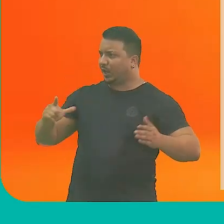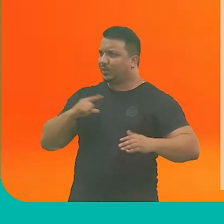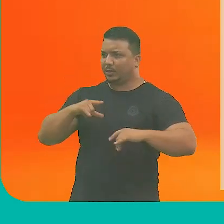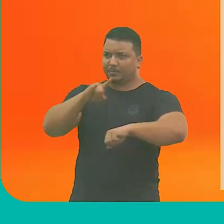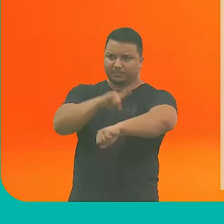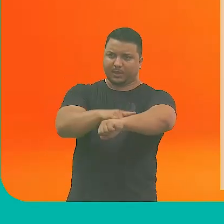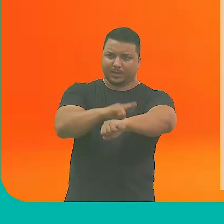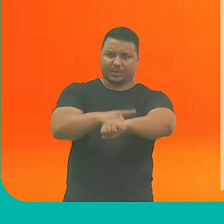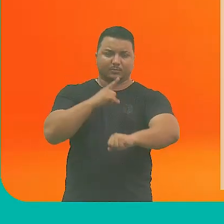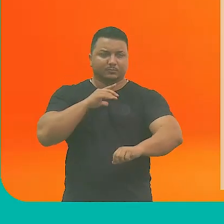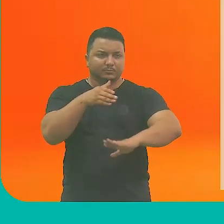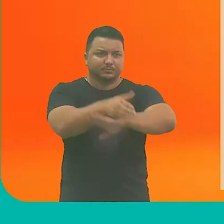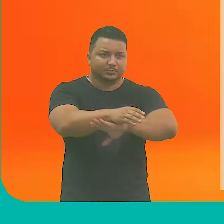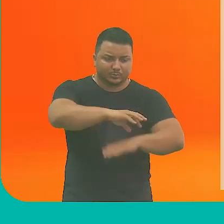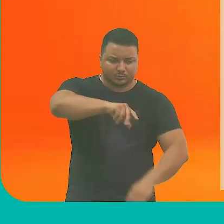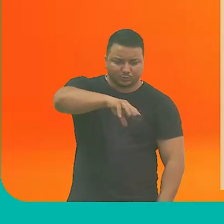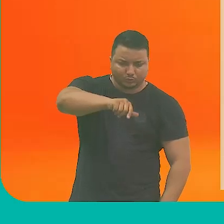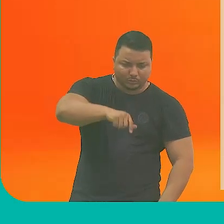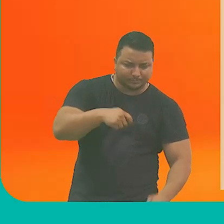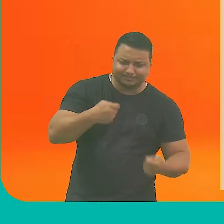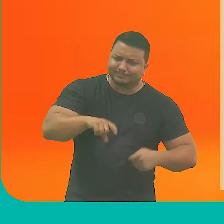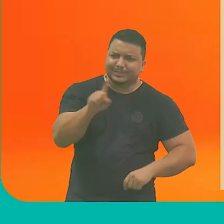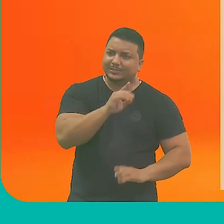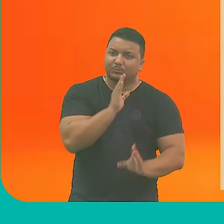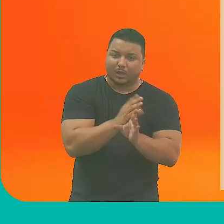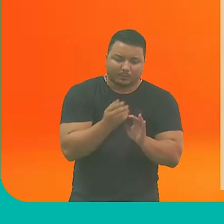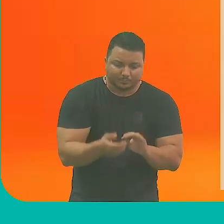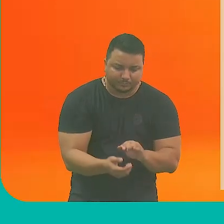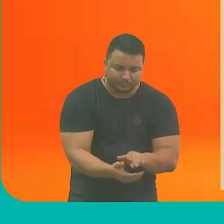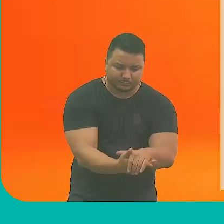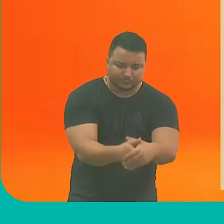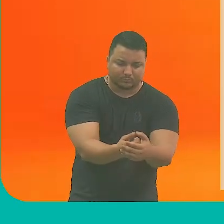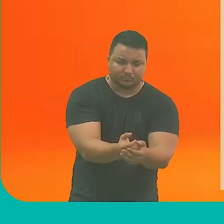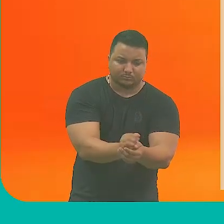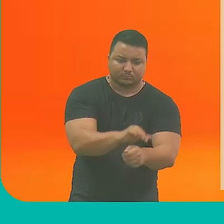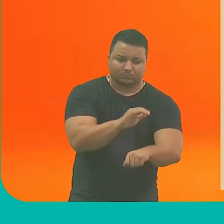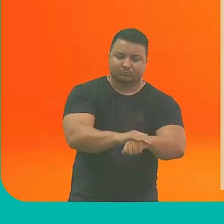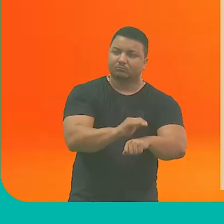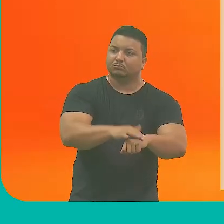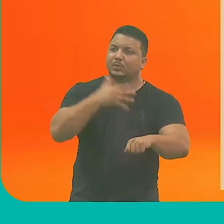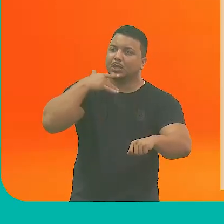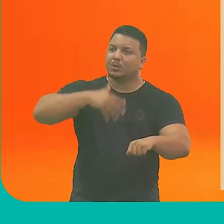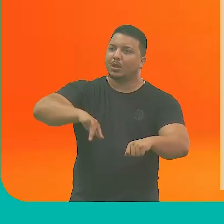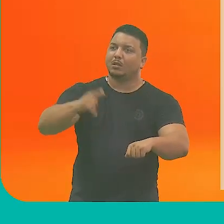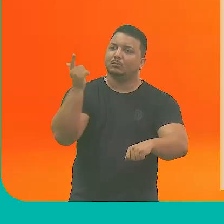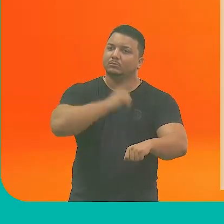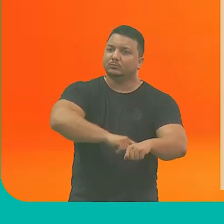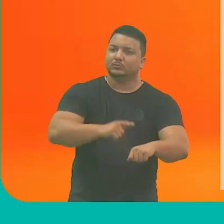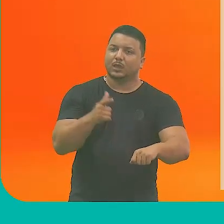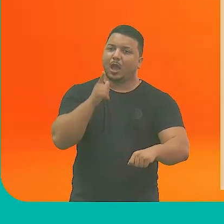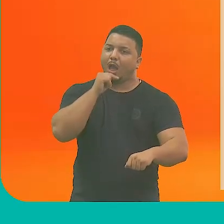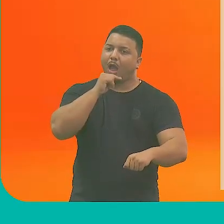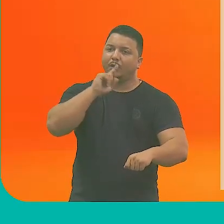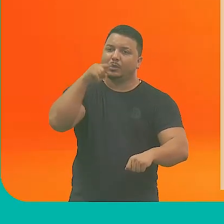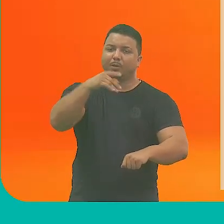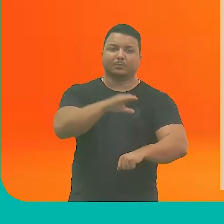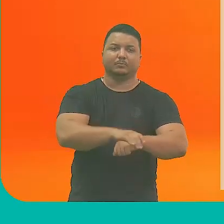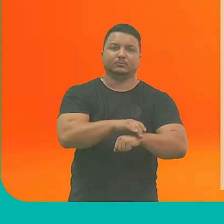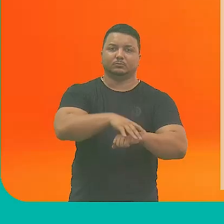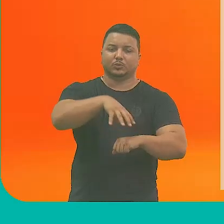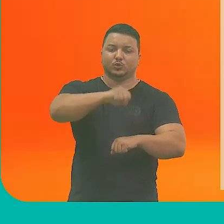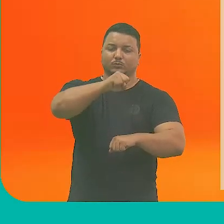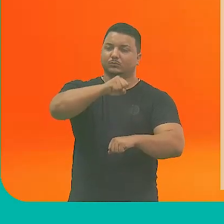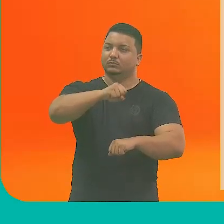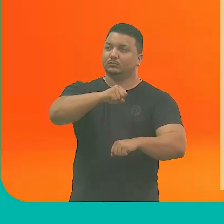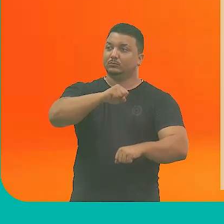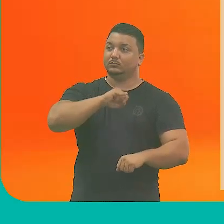banheiro, você coloca aqui as mãos debaixo da torneira, ela despeja a água, depois ela interrompe. Se você